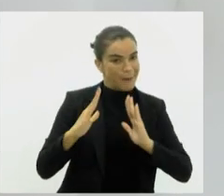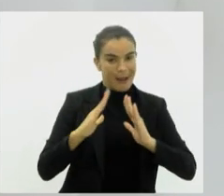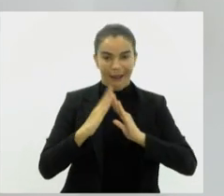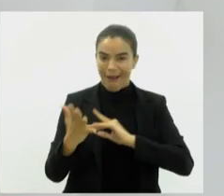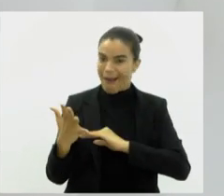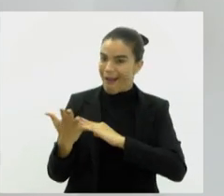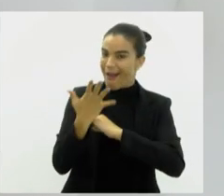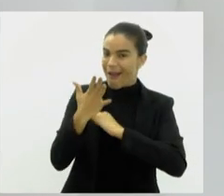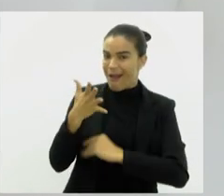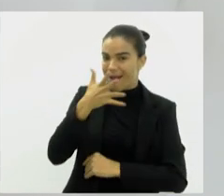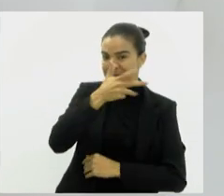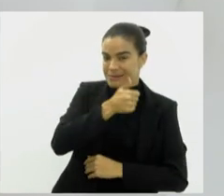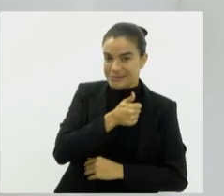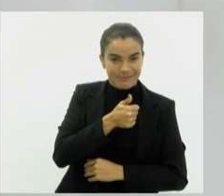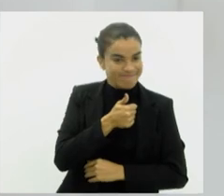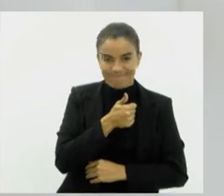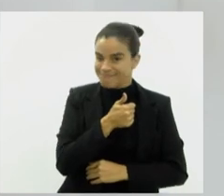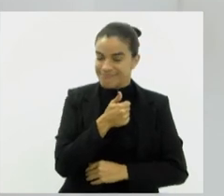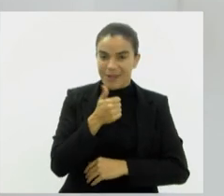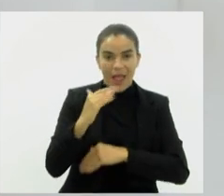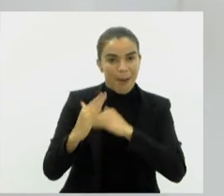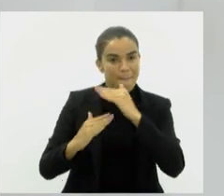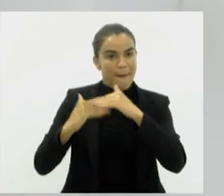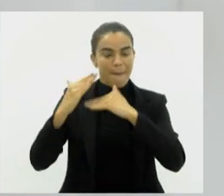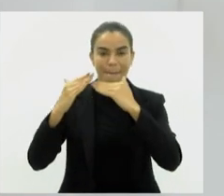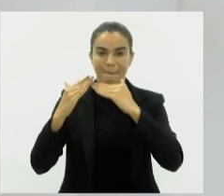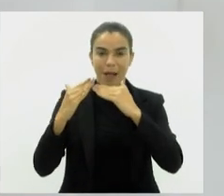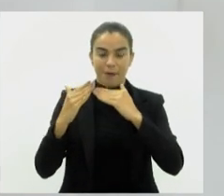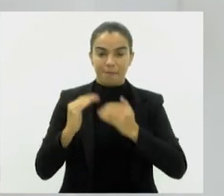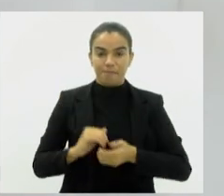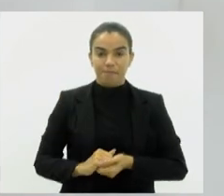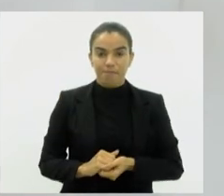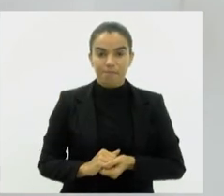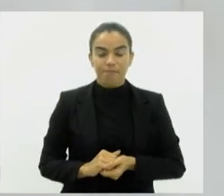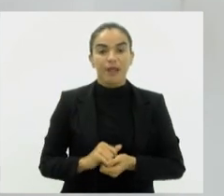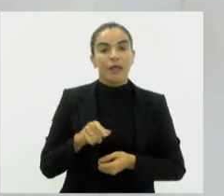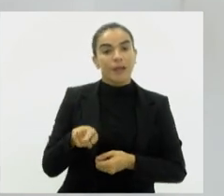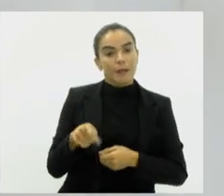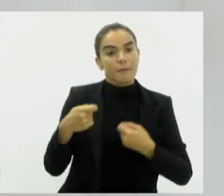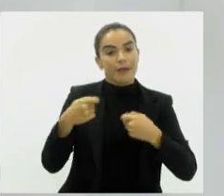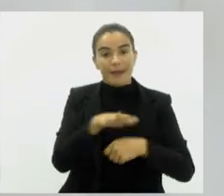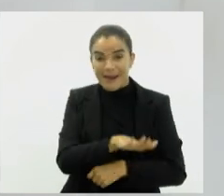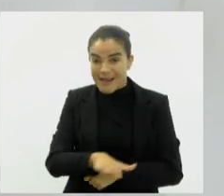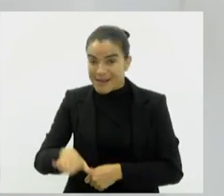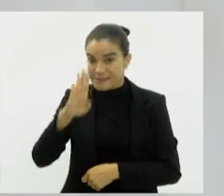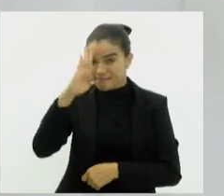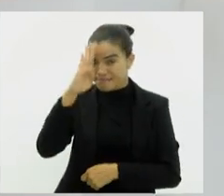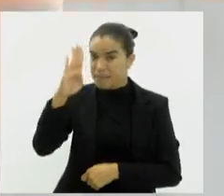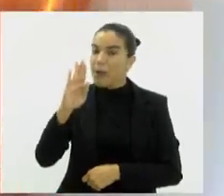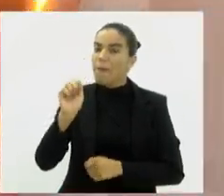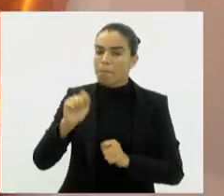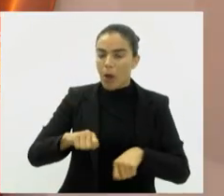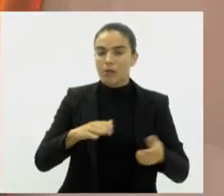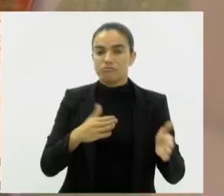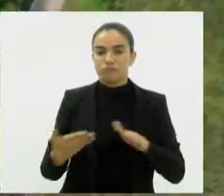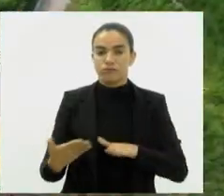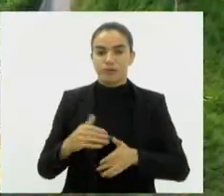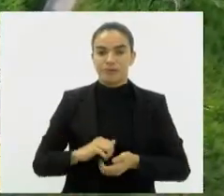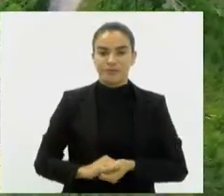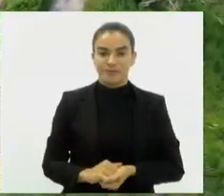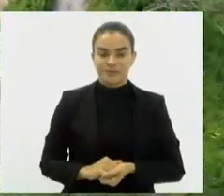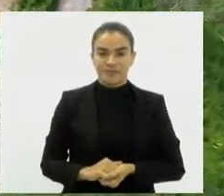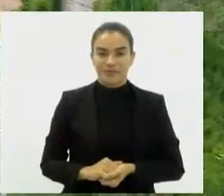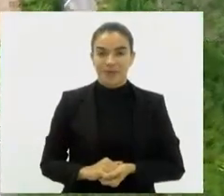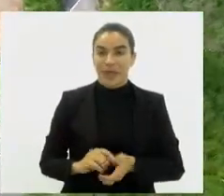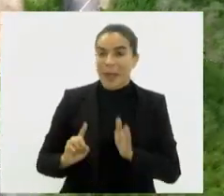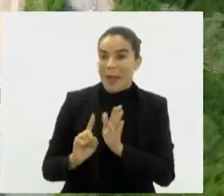vai poder ajudar na evolução do envenenamento por escorpião, que em crianças, principalmente, pode levar a óbito.